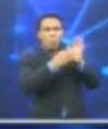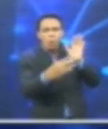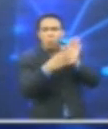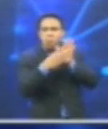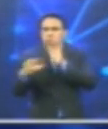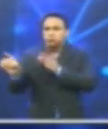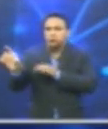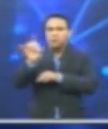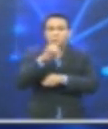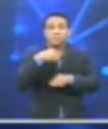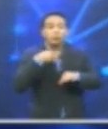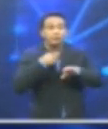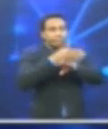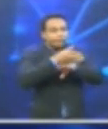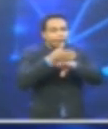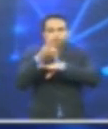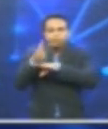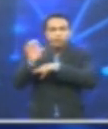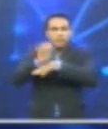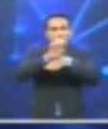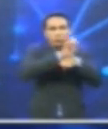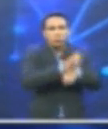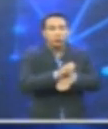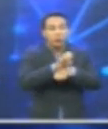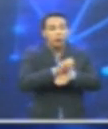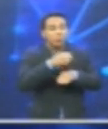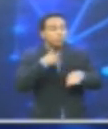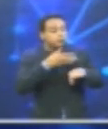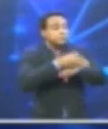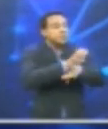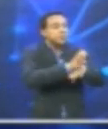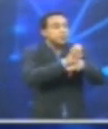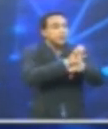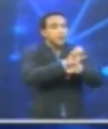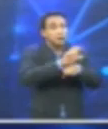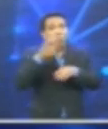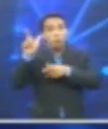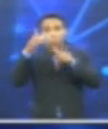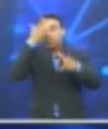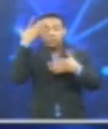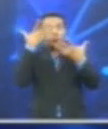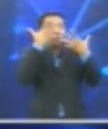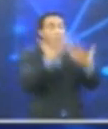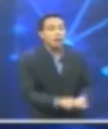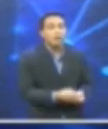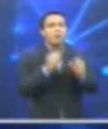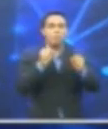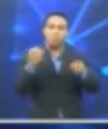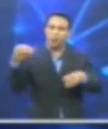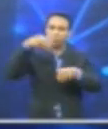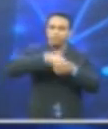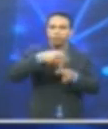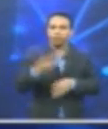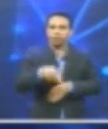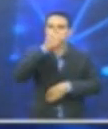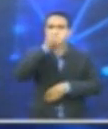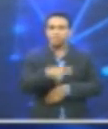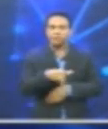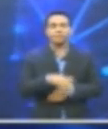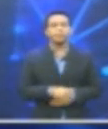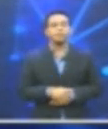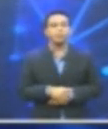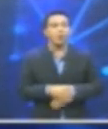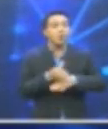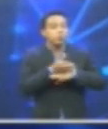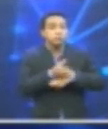nos estados aqueles que são os mais aprovados, que podem ser aplicados no nosso estado. O Ronda Cidadão,